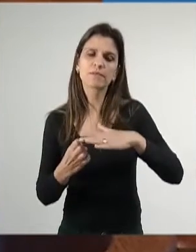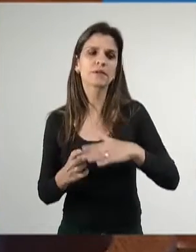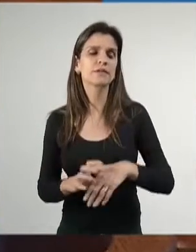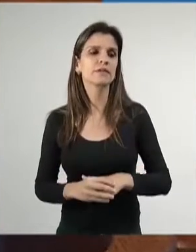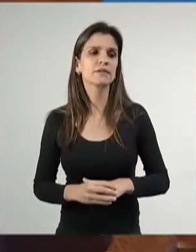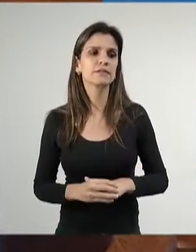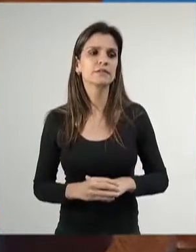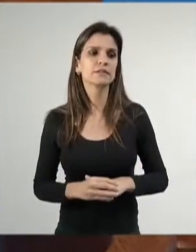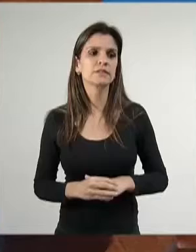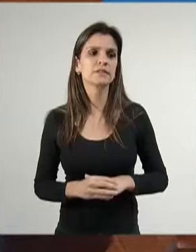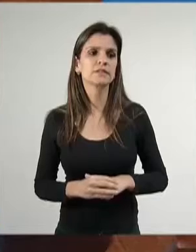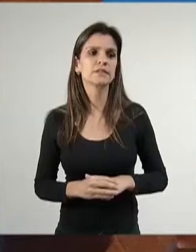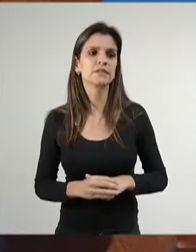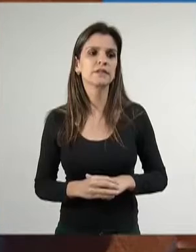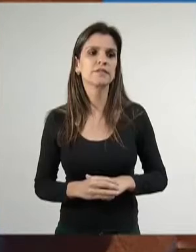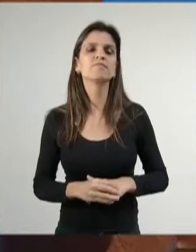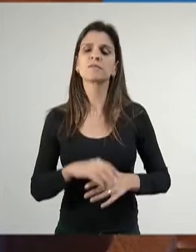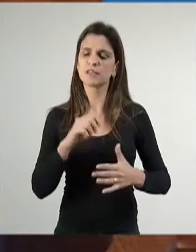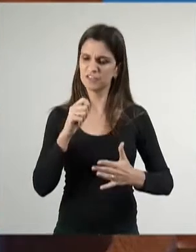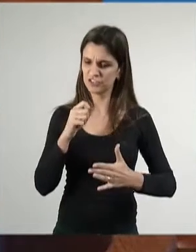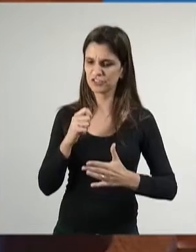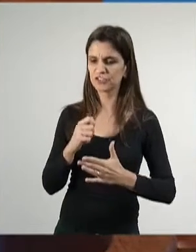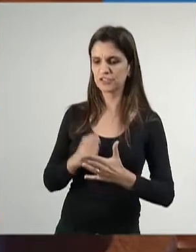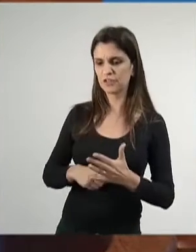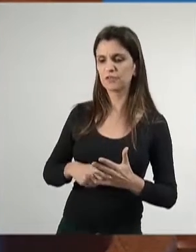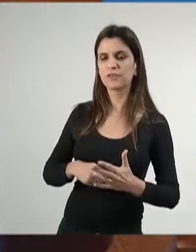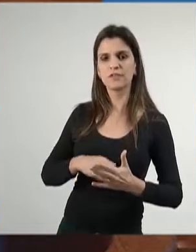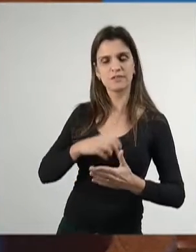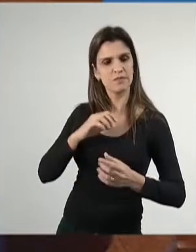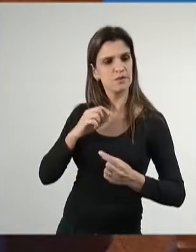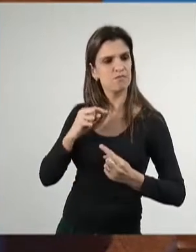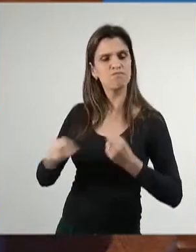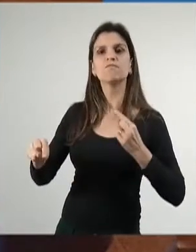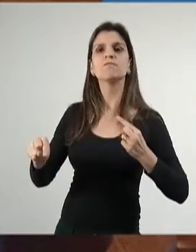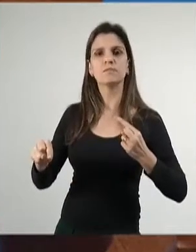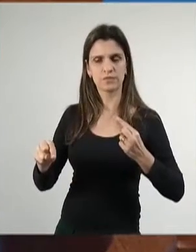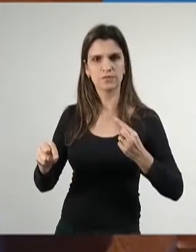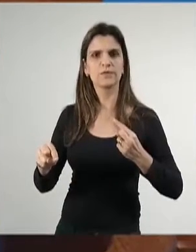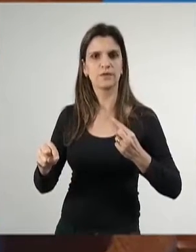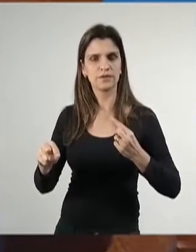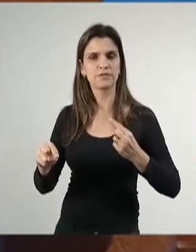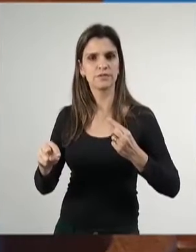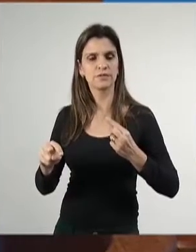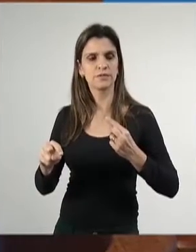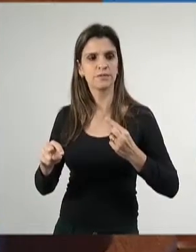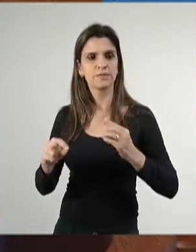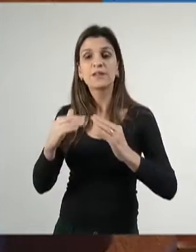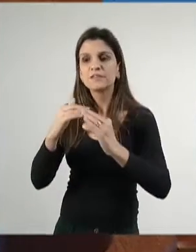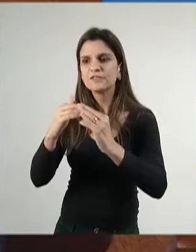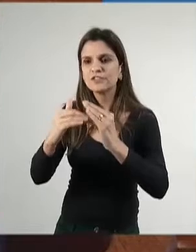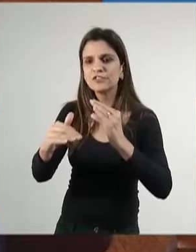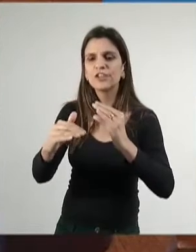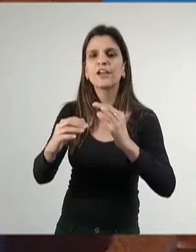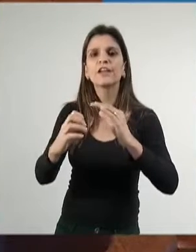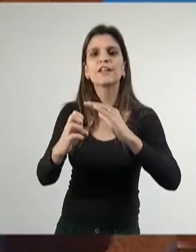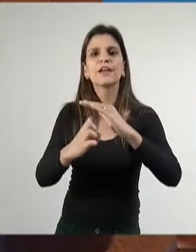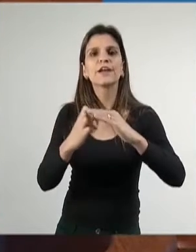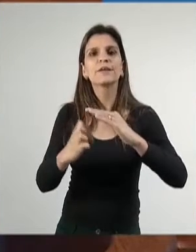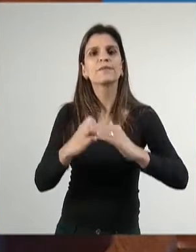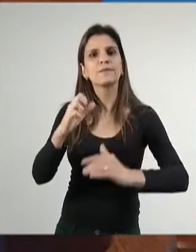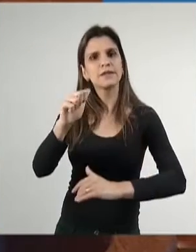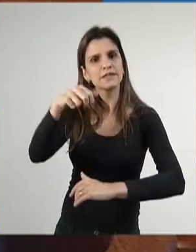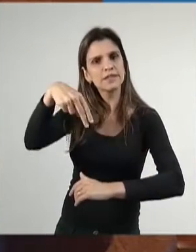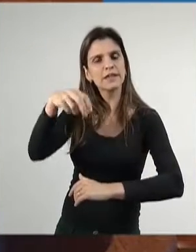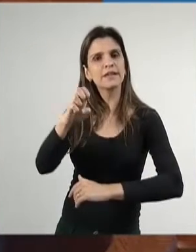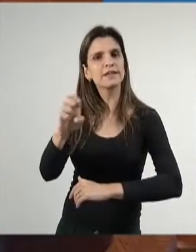registrando o protesto para que isso chegue até a ANEEL, porque o protesto que nós fazemos